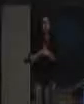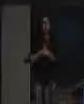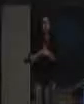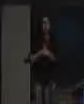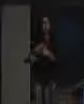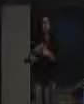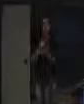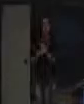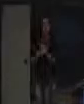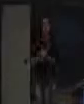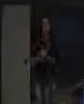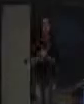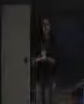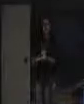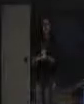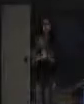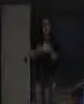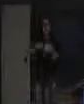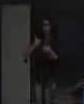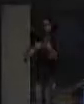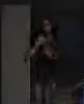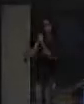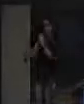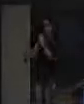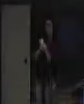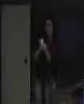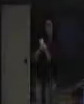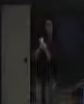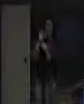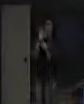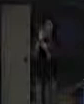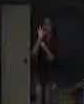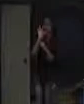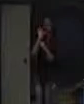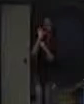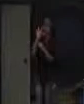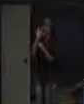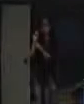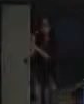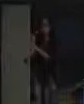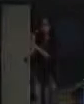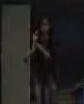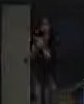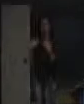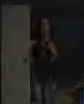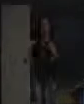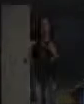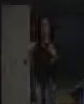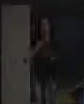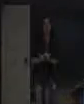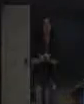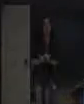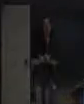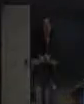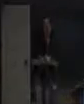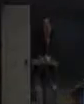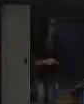Garantia de Tempo de Serviço, FGTS, e de outras providências. Sala.